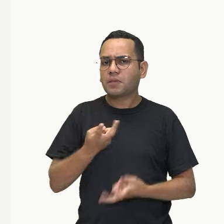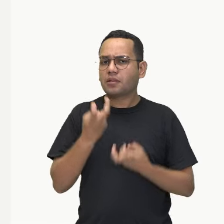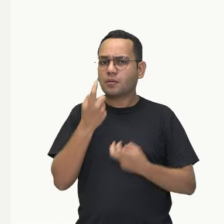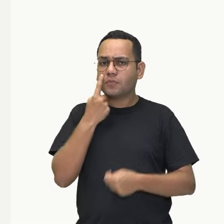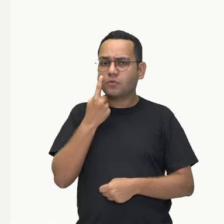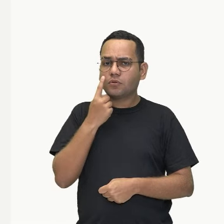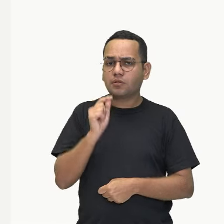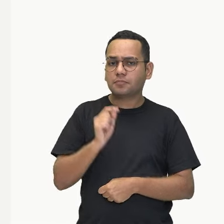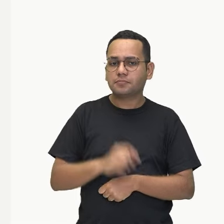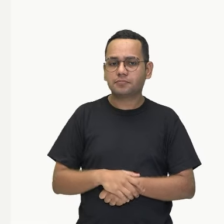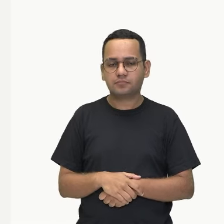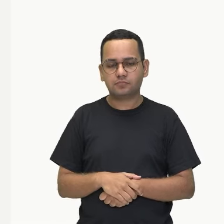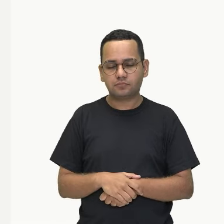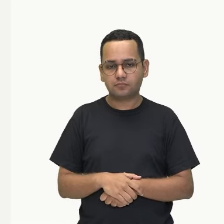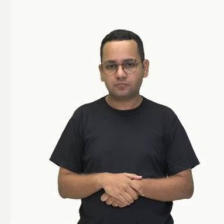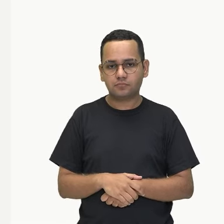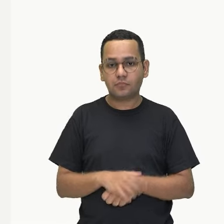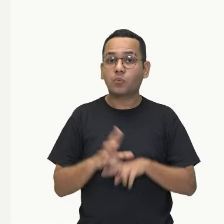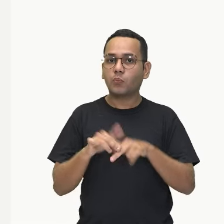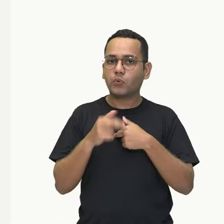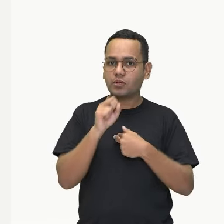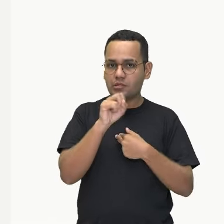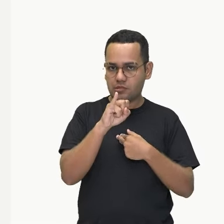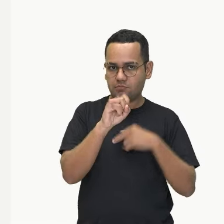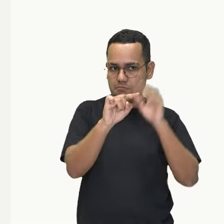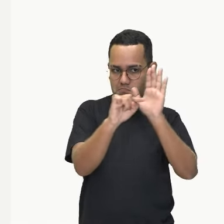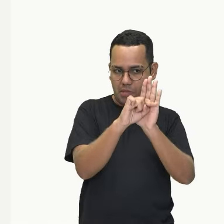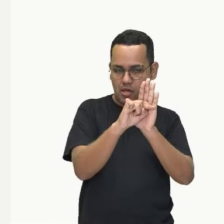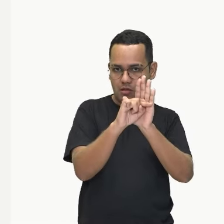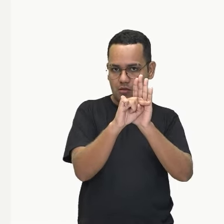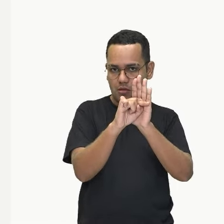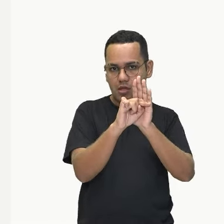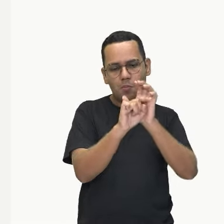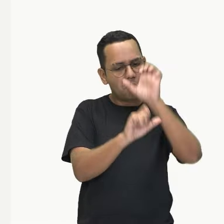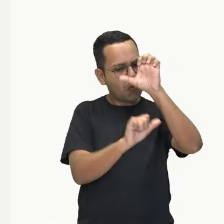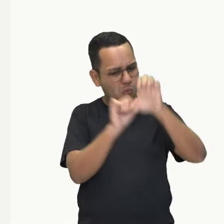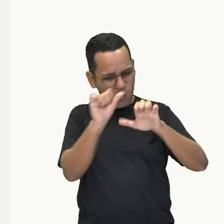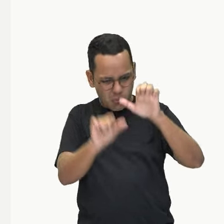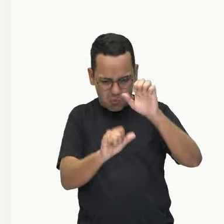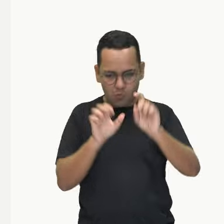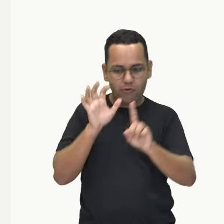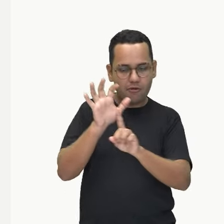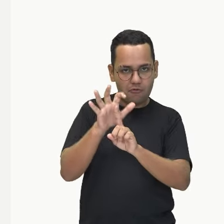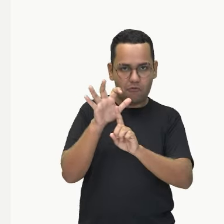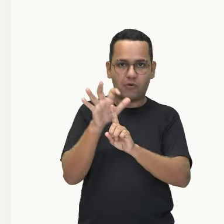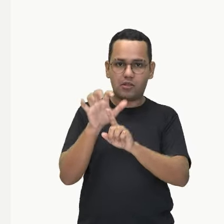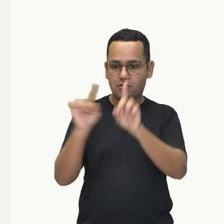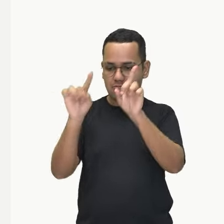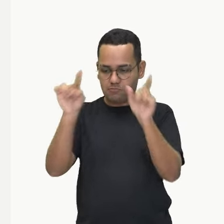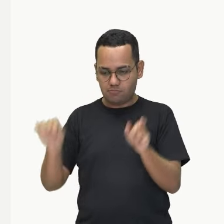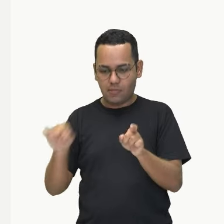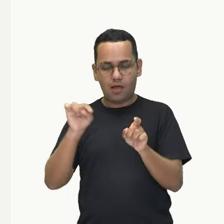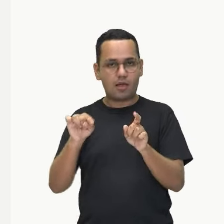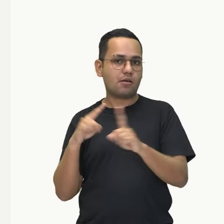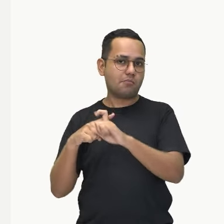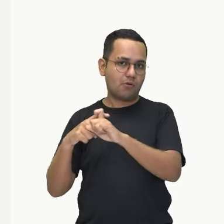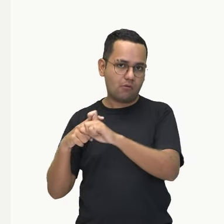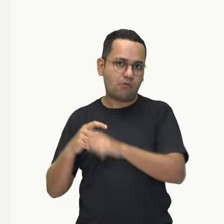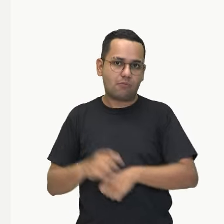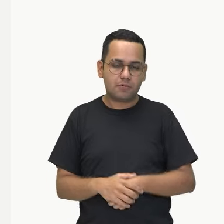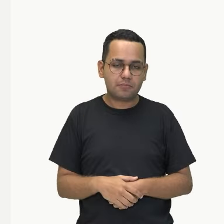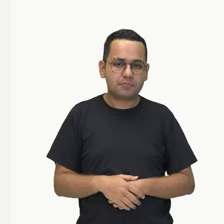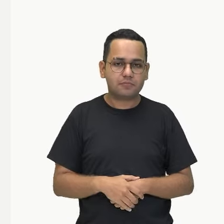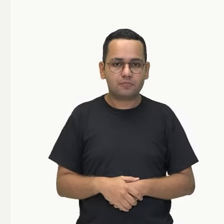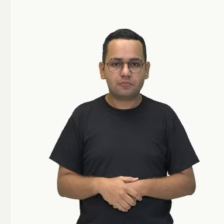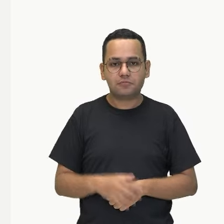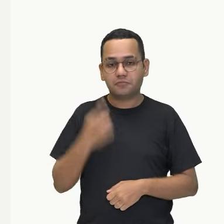menos aqui na frente, nós vamos trocar todos os sinais do nosso polinômio. Então, ó, o